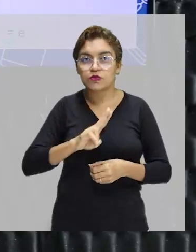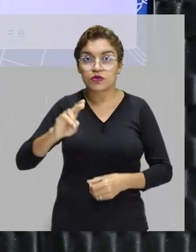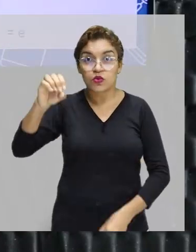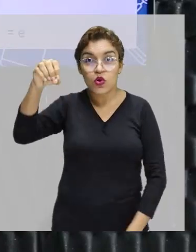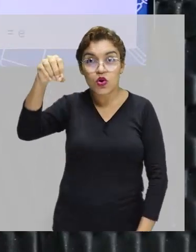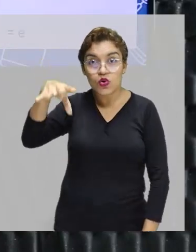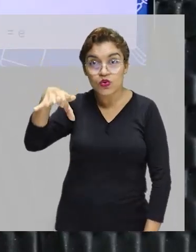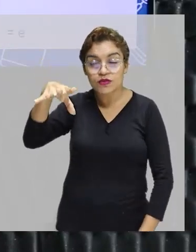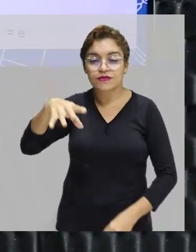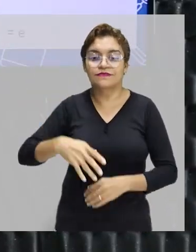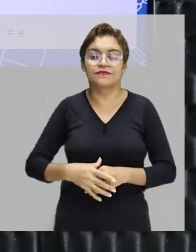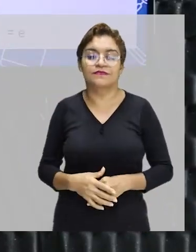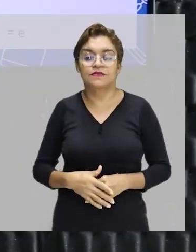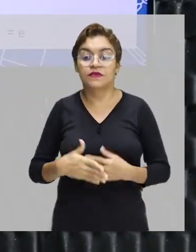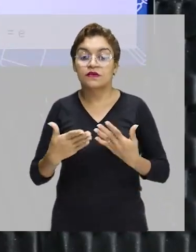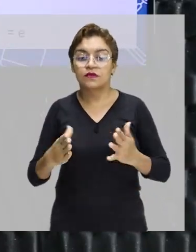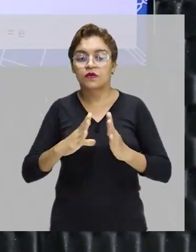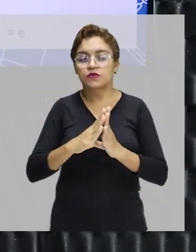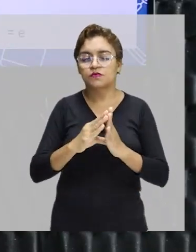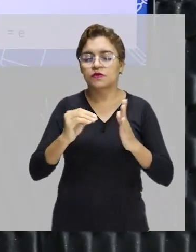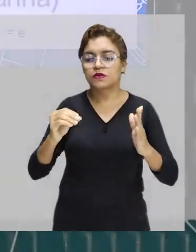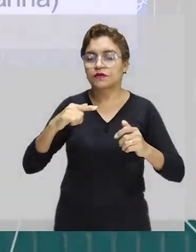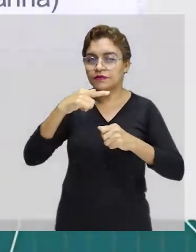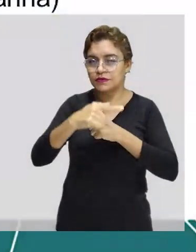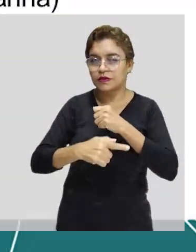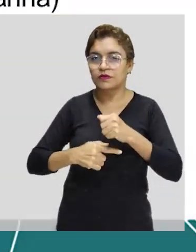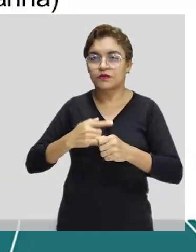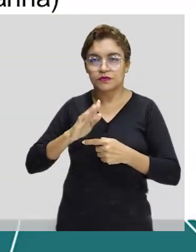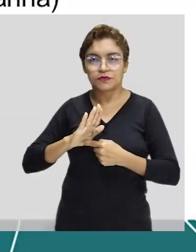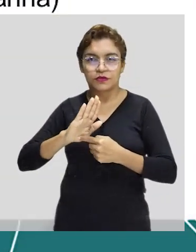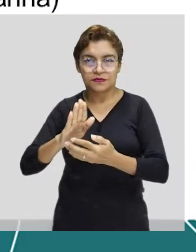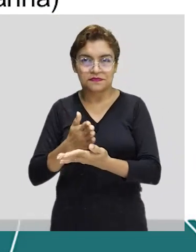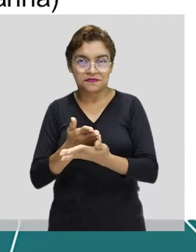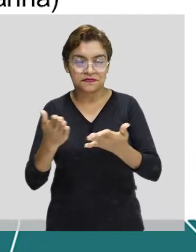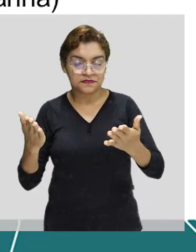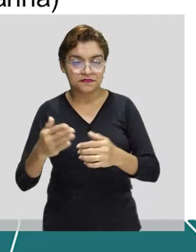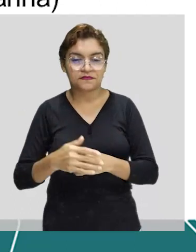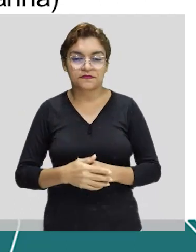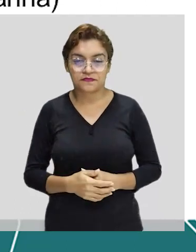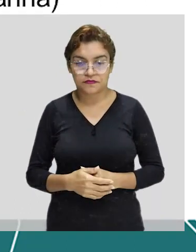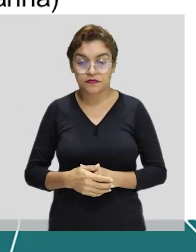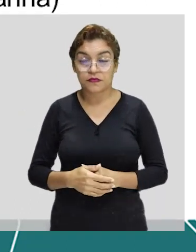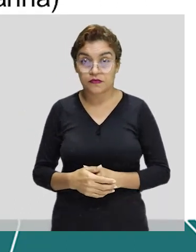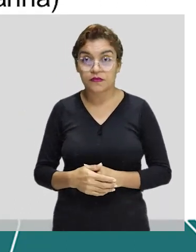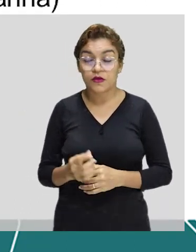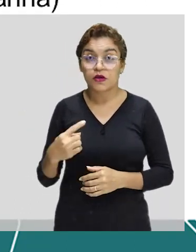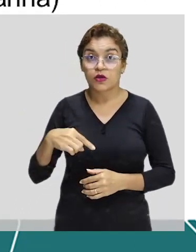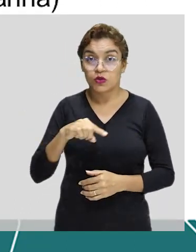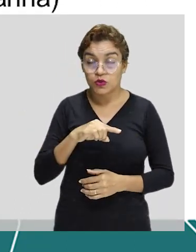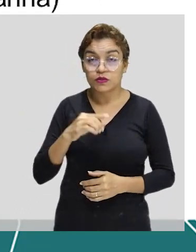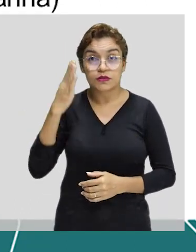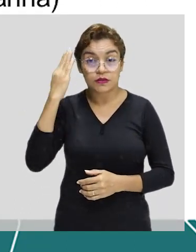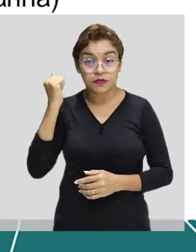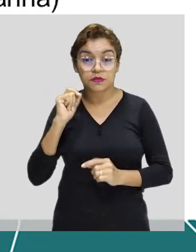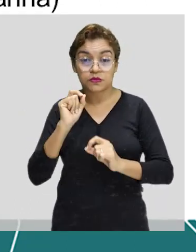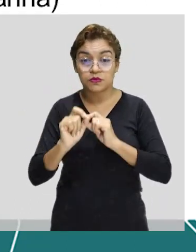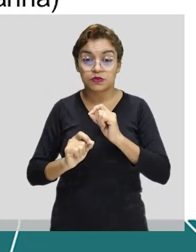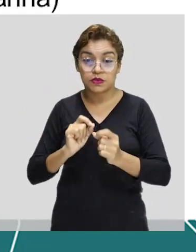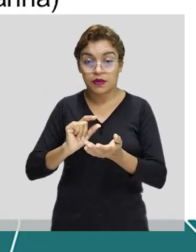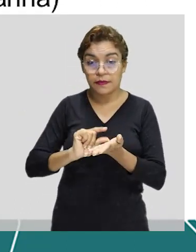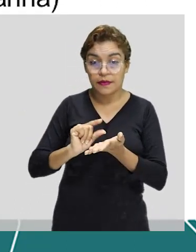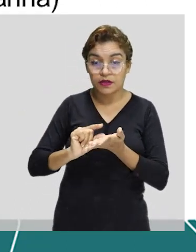Então, um pouquinho sobre os modelos atômicos. Além disso, nós sabemos que as partículas subatômicas são